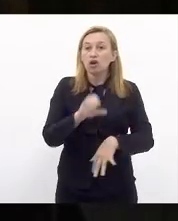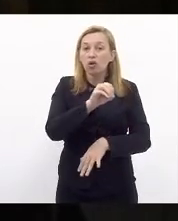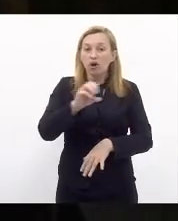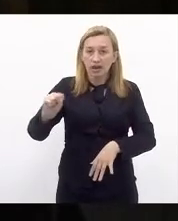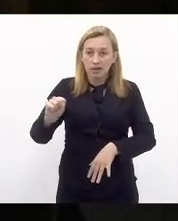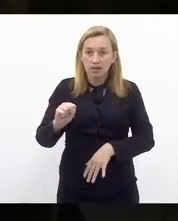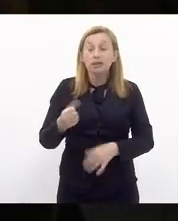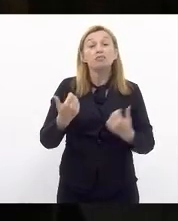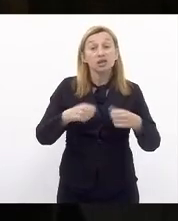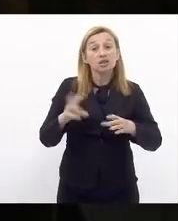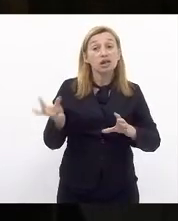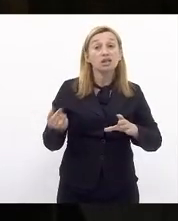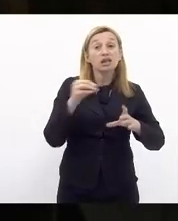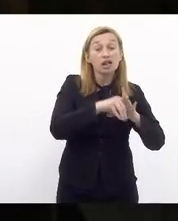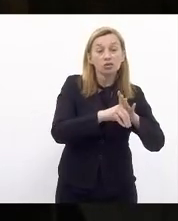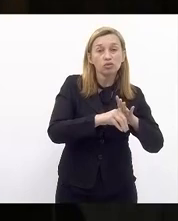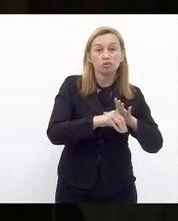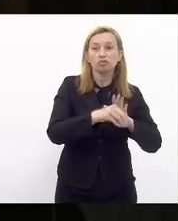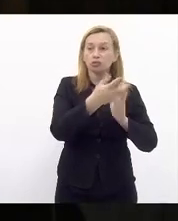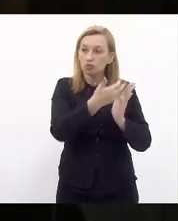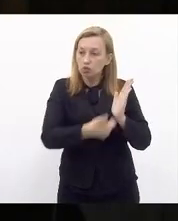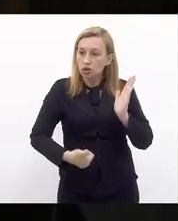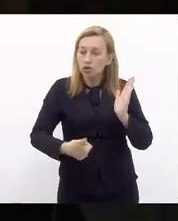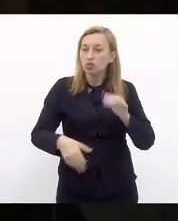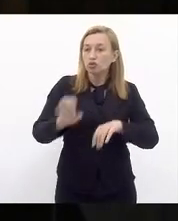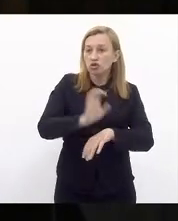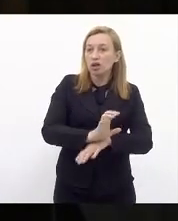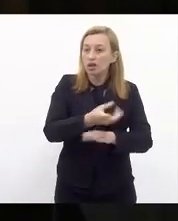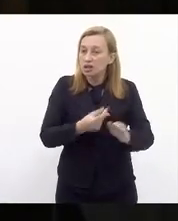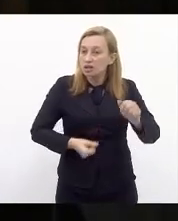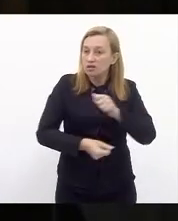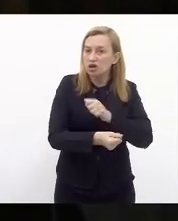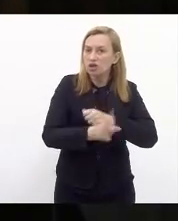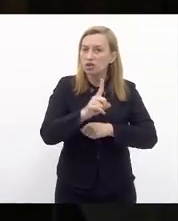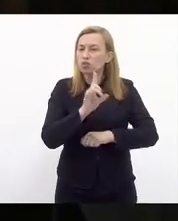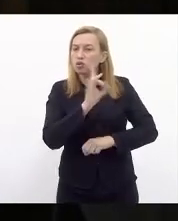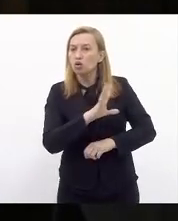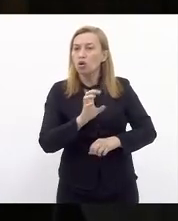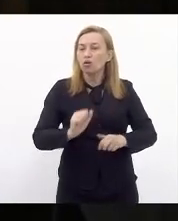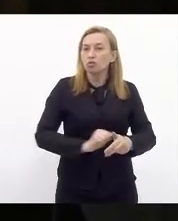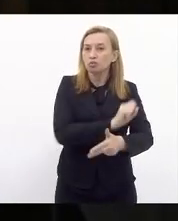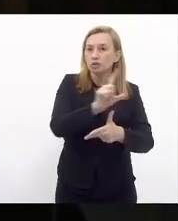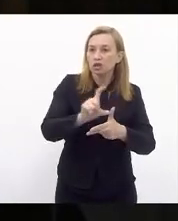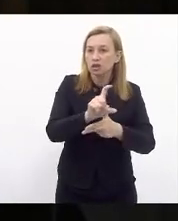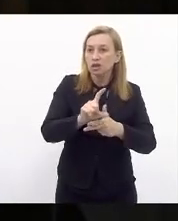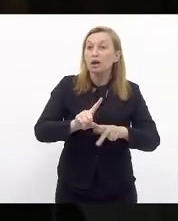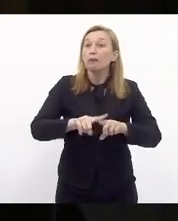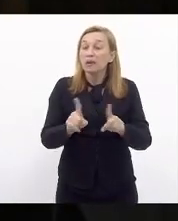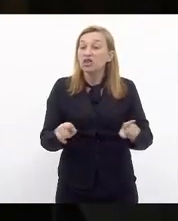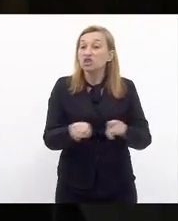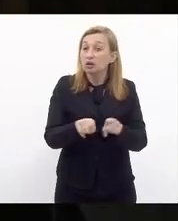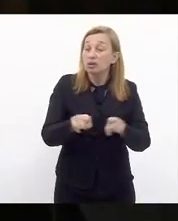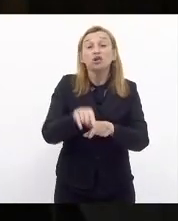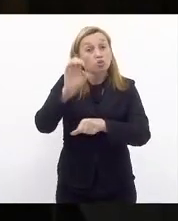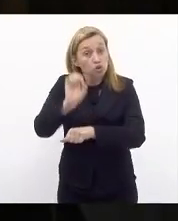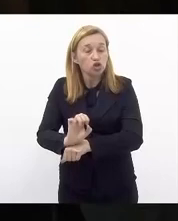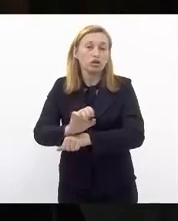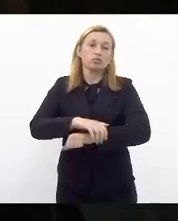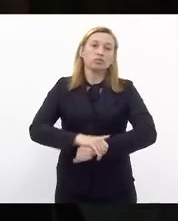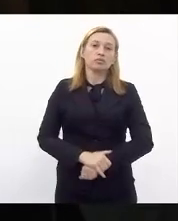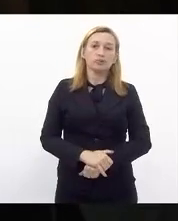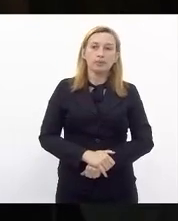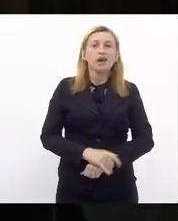tem que estar na agenda do Estado esse investimento E aí não É só uma questão de executivo na questão do Estado